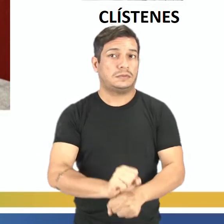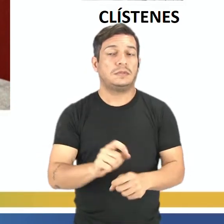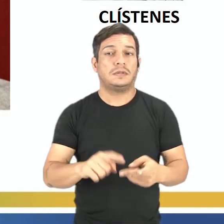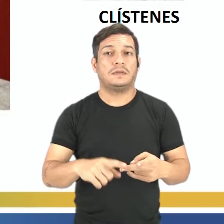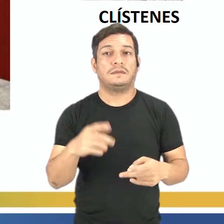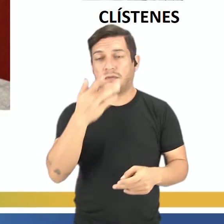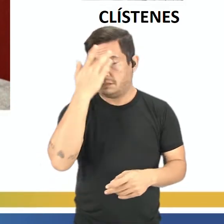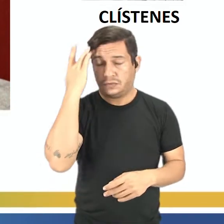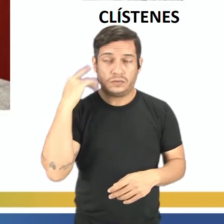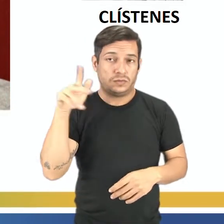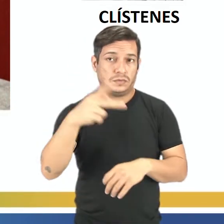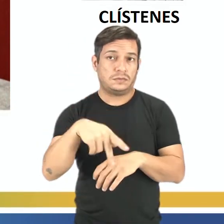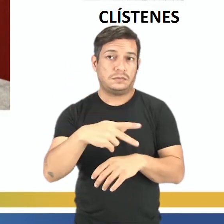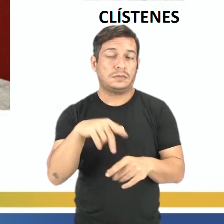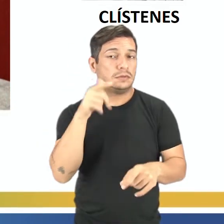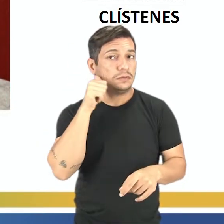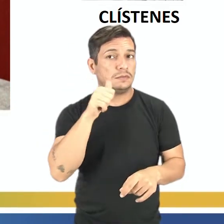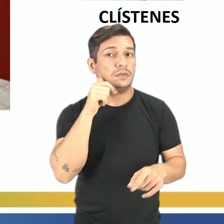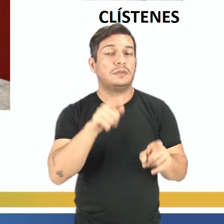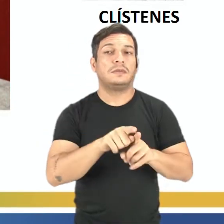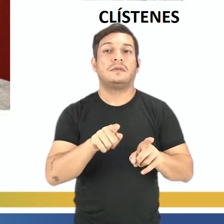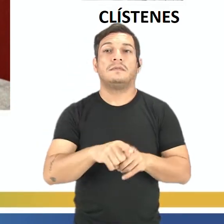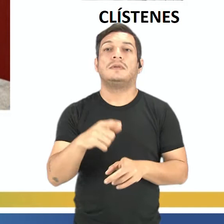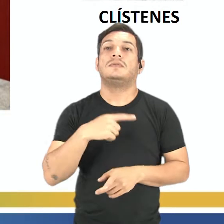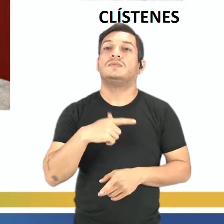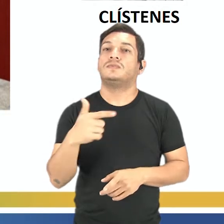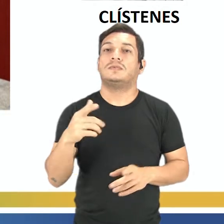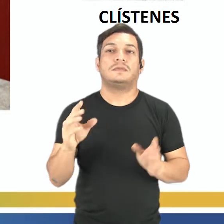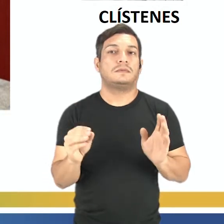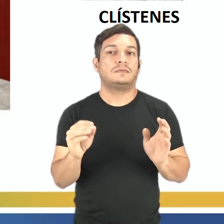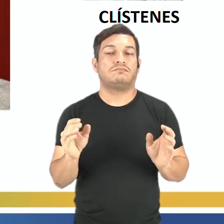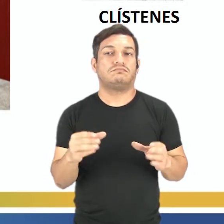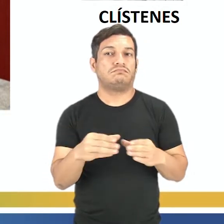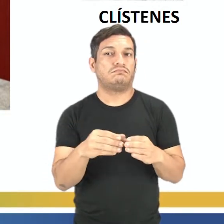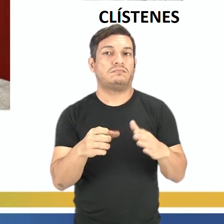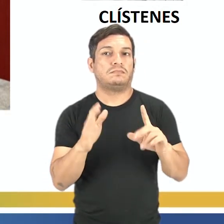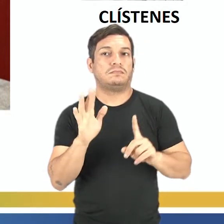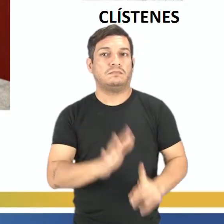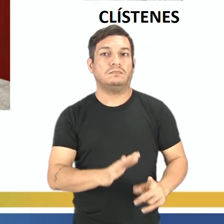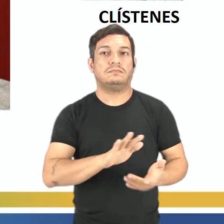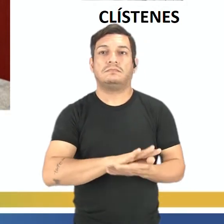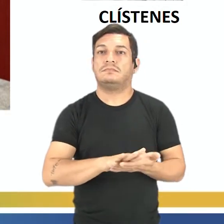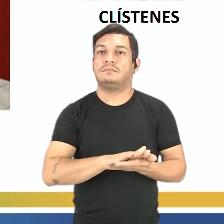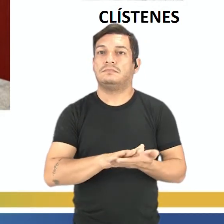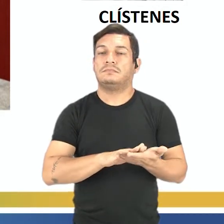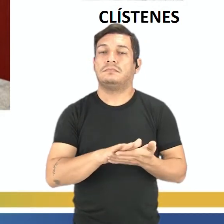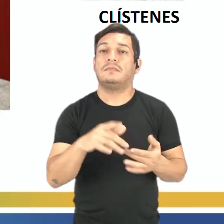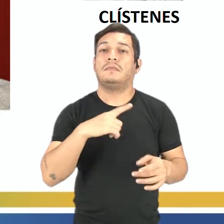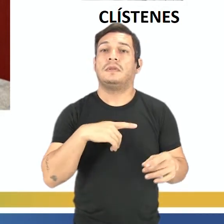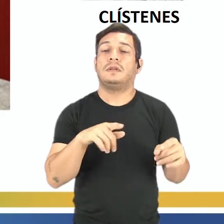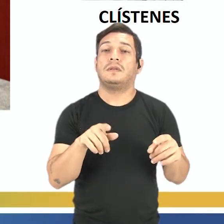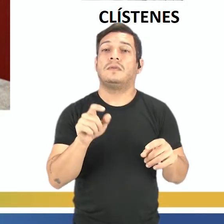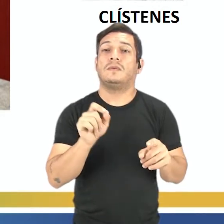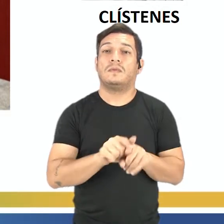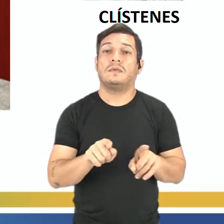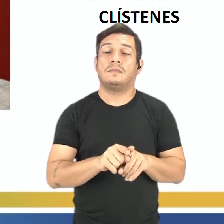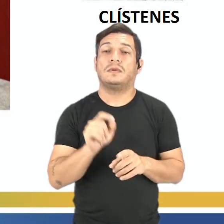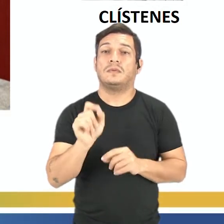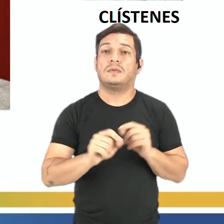e as mulheres não estão incluídos. Também nós temos como função